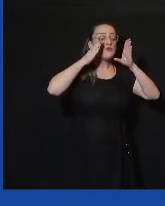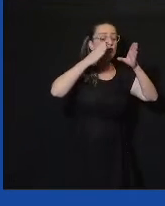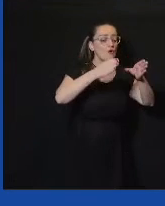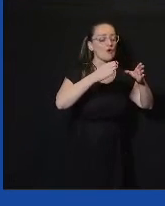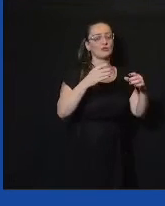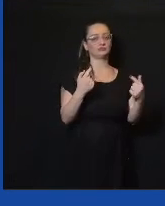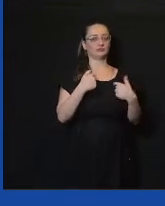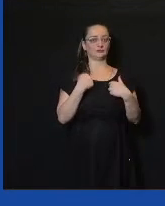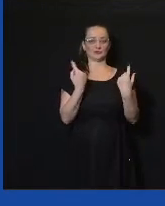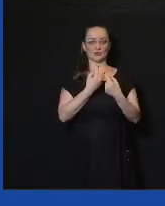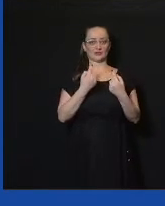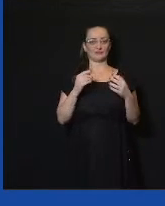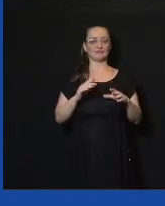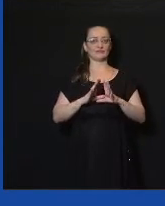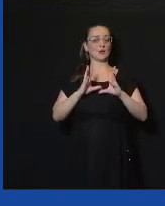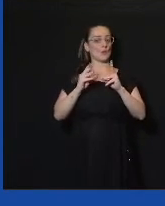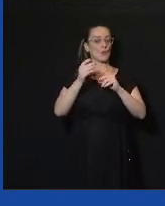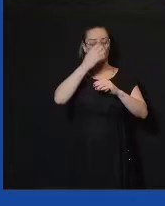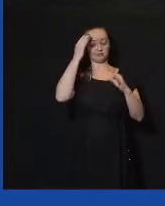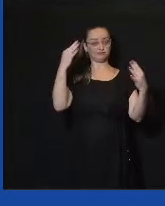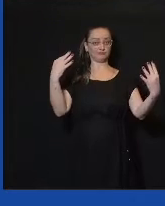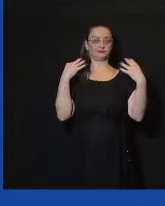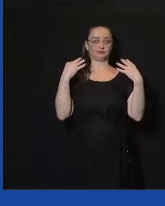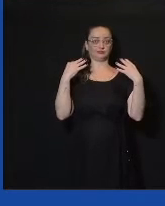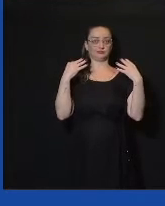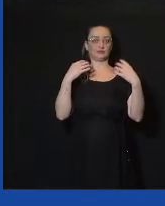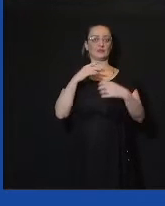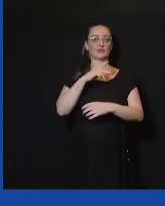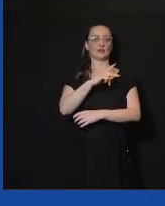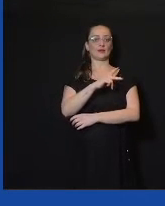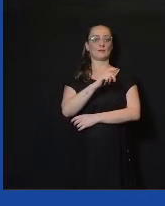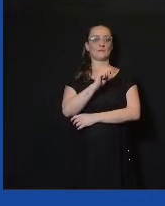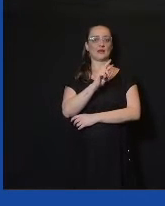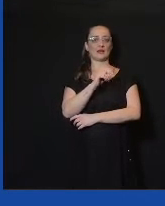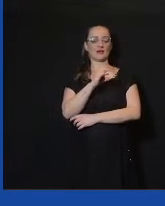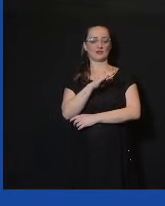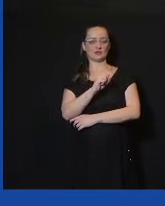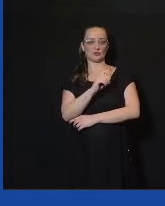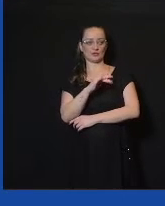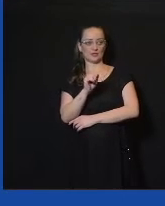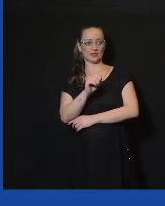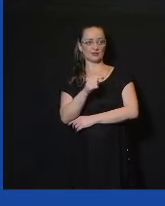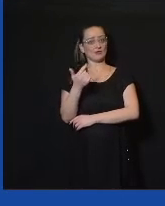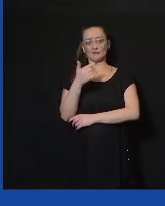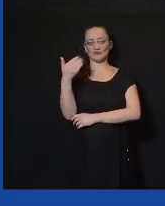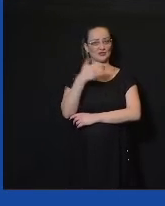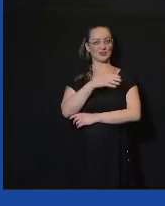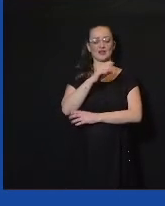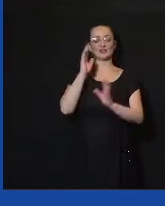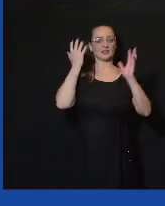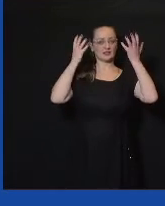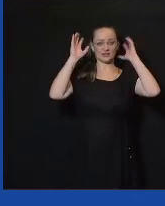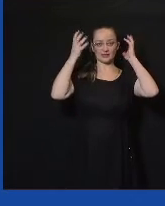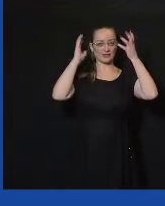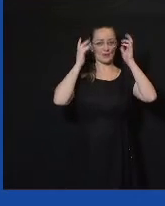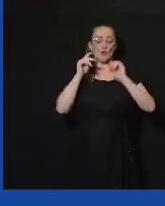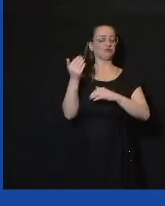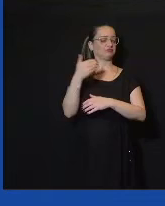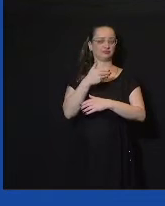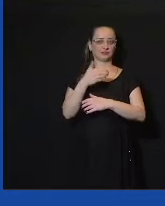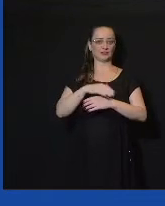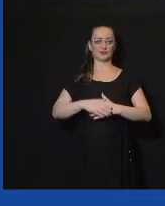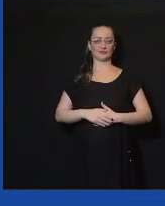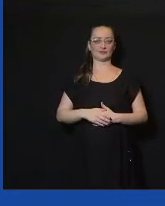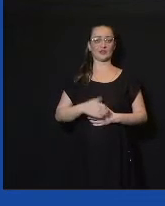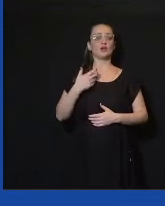gente, né? Paraisópolis é um exemplo do qual não vinha SAMU, já não vinha, já era um problema que a gente tinha. Então a gente